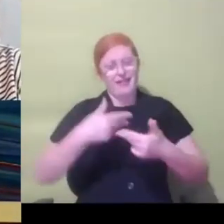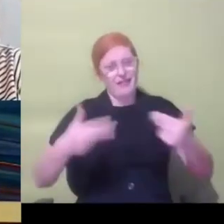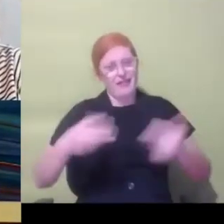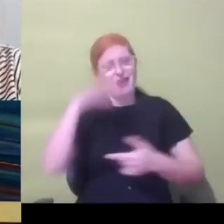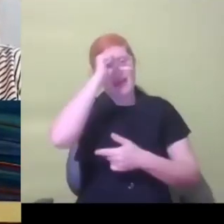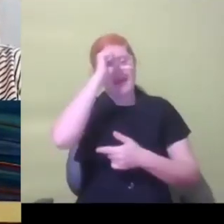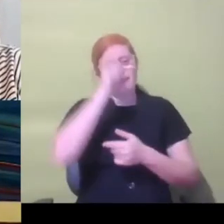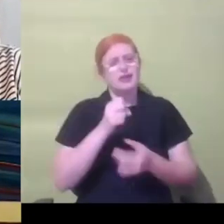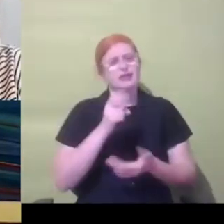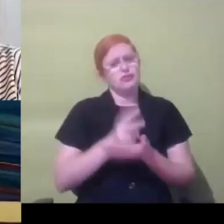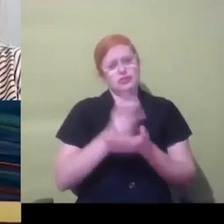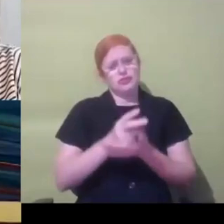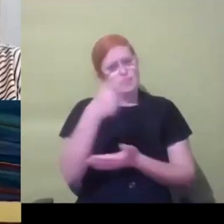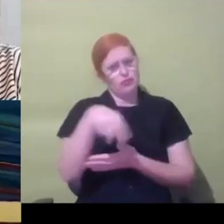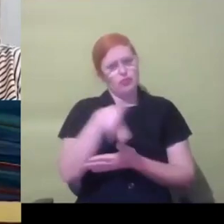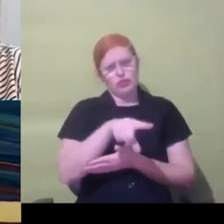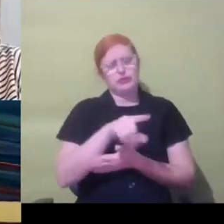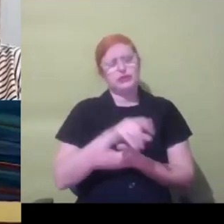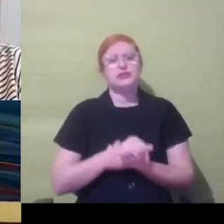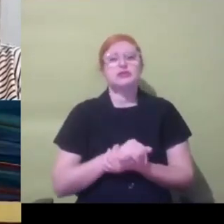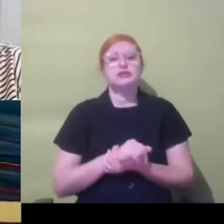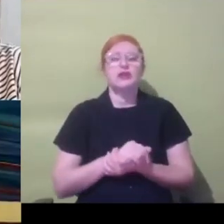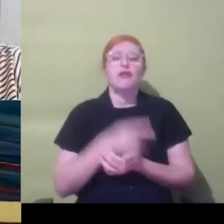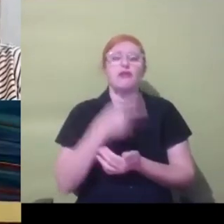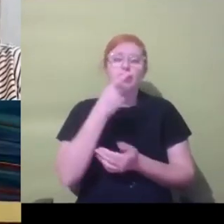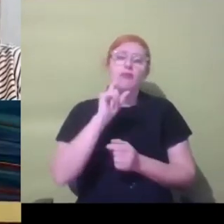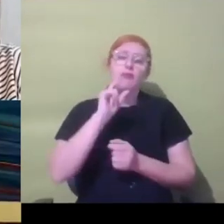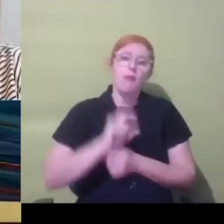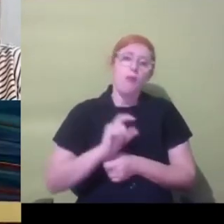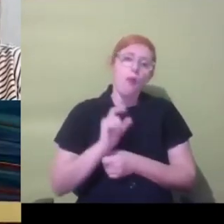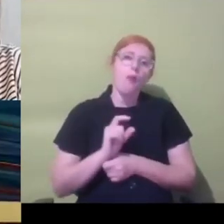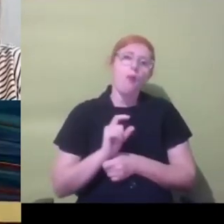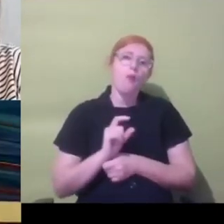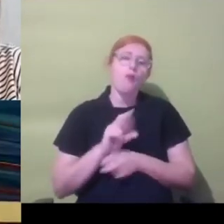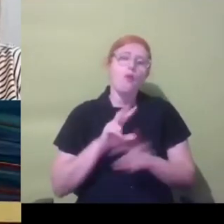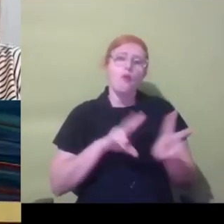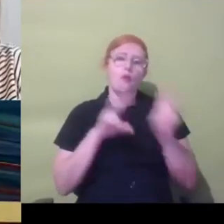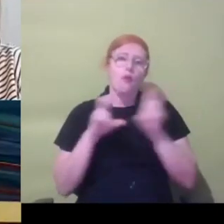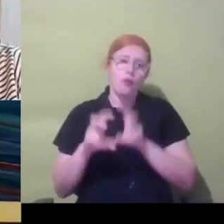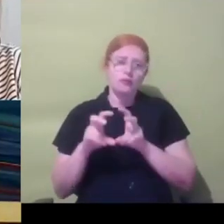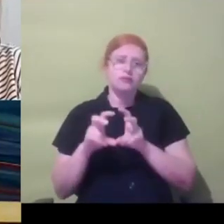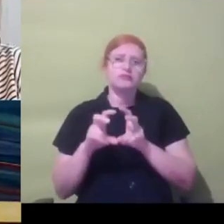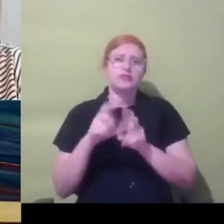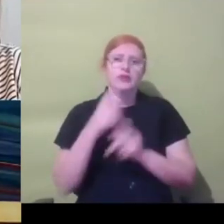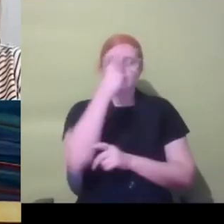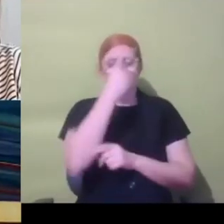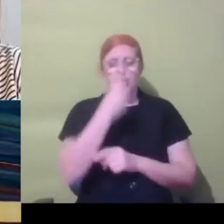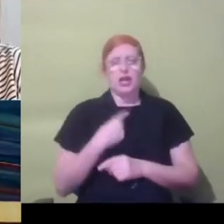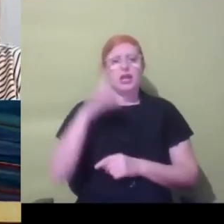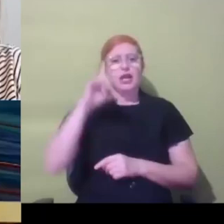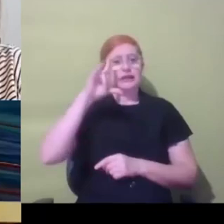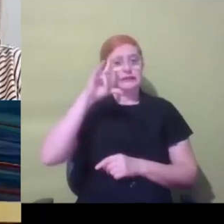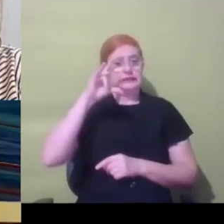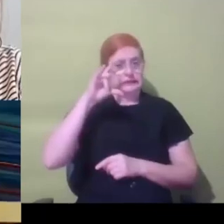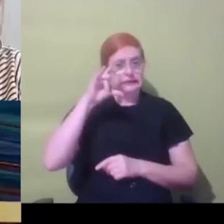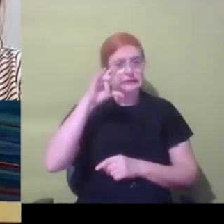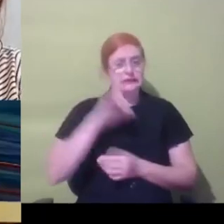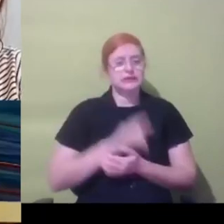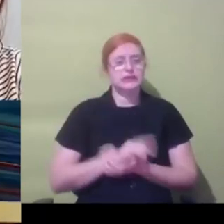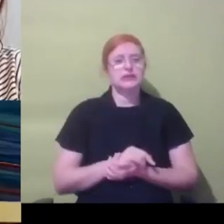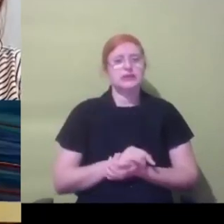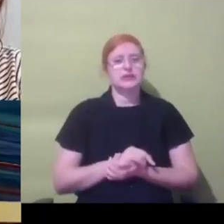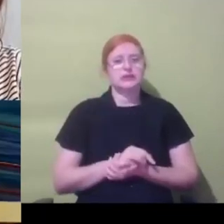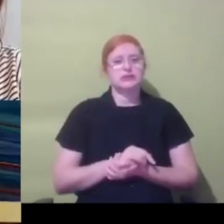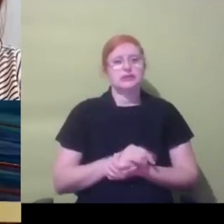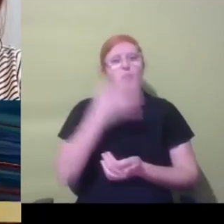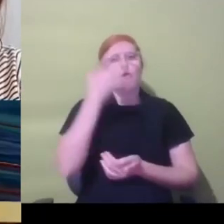aprendo muito com vocês. E falando um pouco sobre essa questão do personalismo do Instagram, que eu acho que é uma coisa